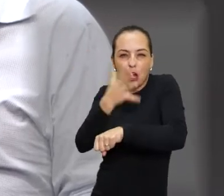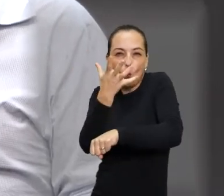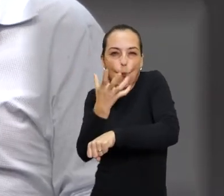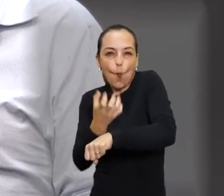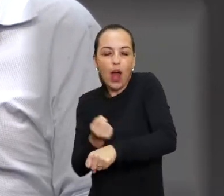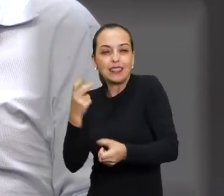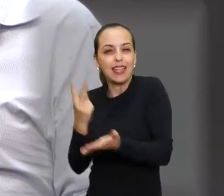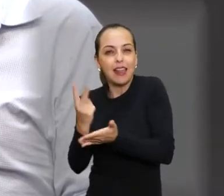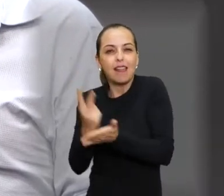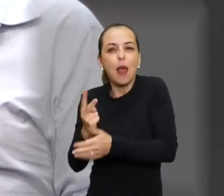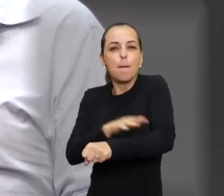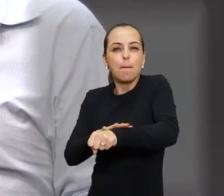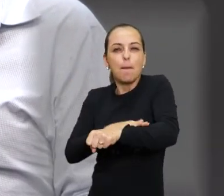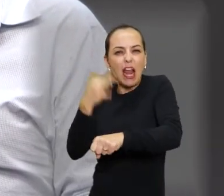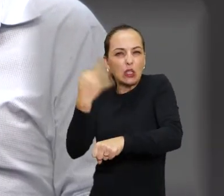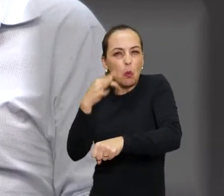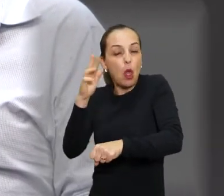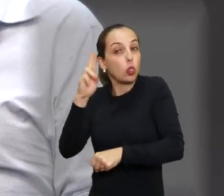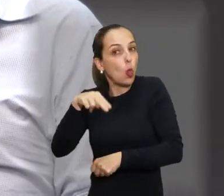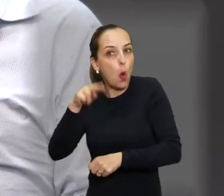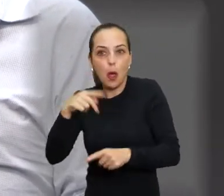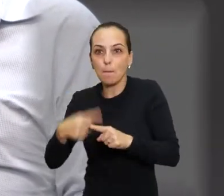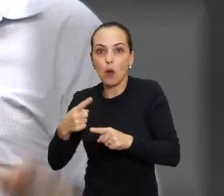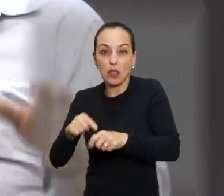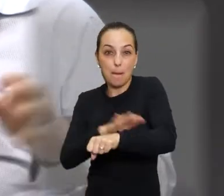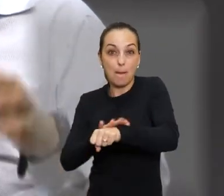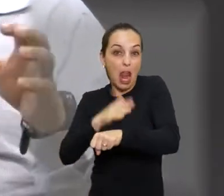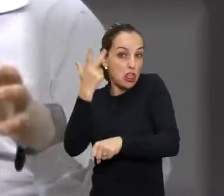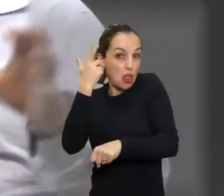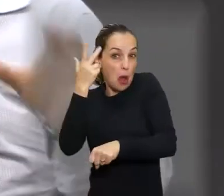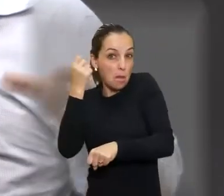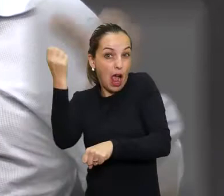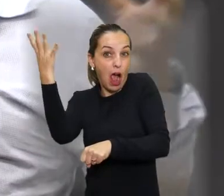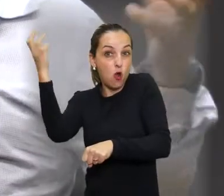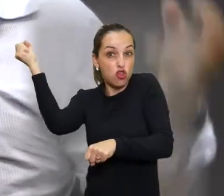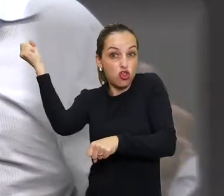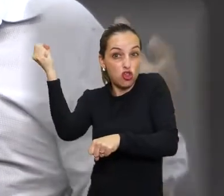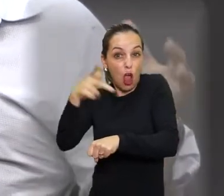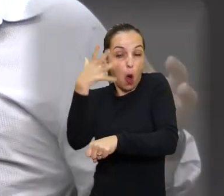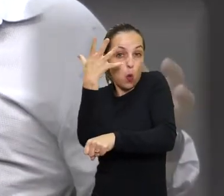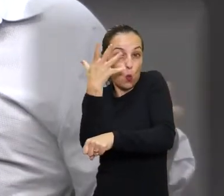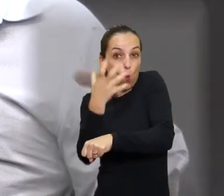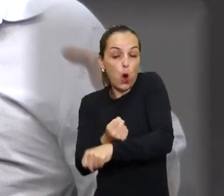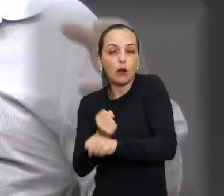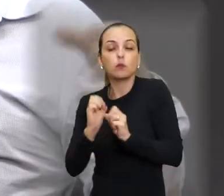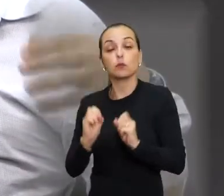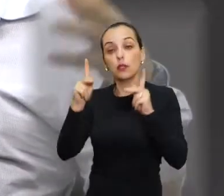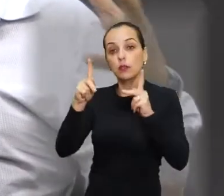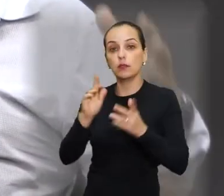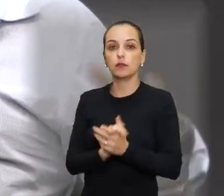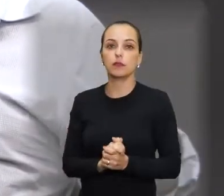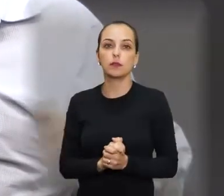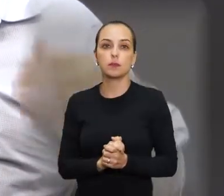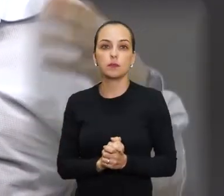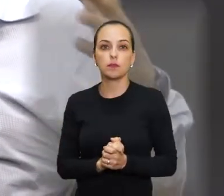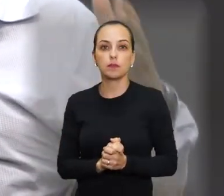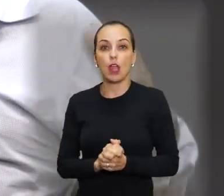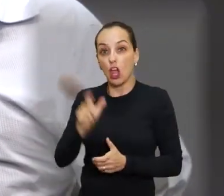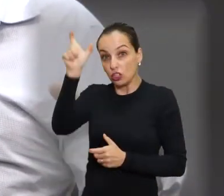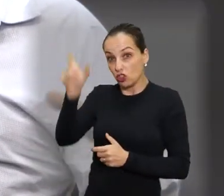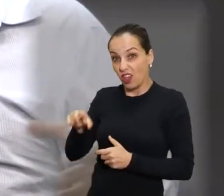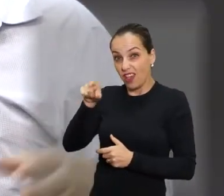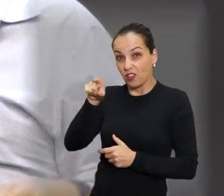já naturalmente é protegida contra o sol. Então, óbvio que as pessoas nesse extremo, elas têm maior tendência a câncer de